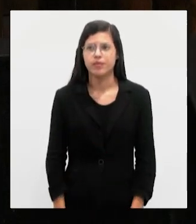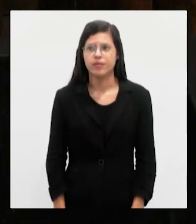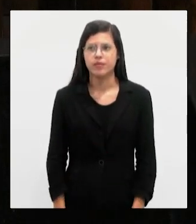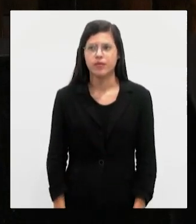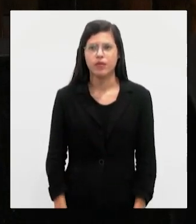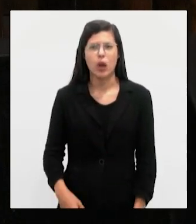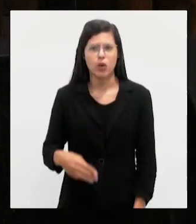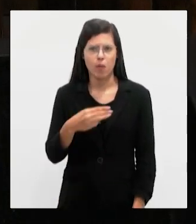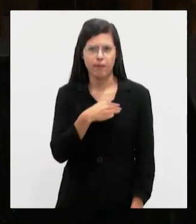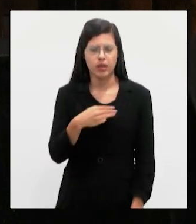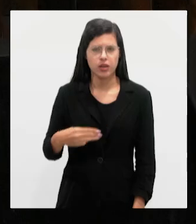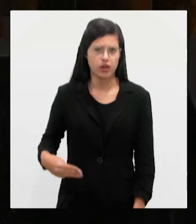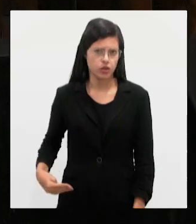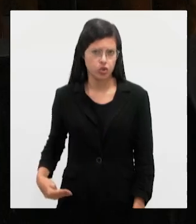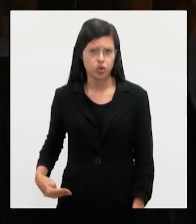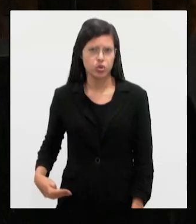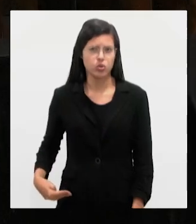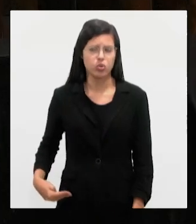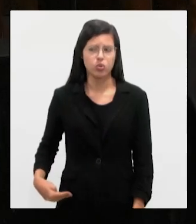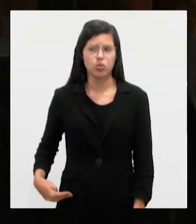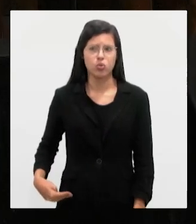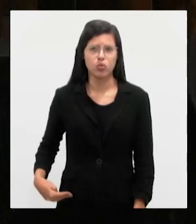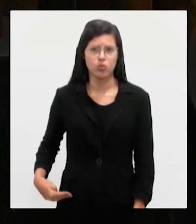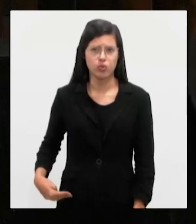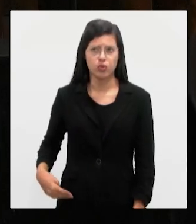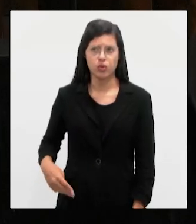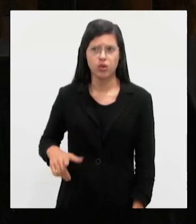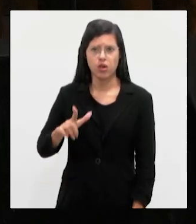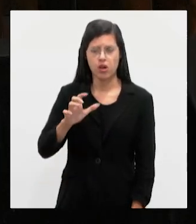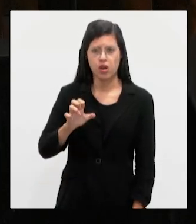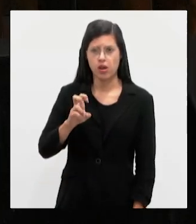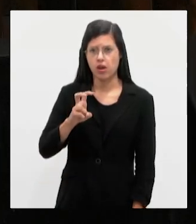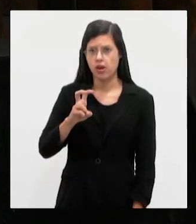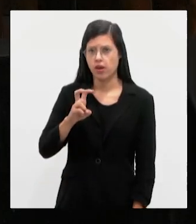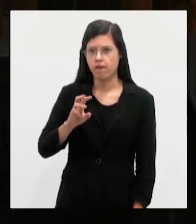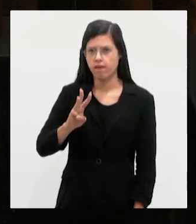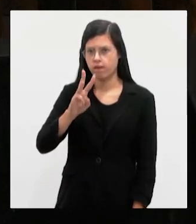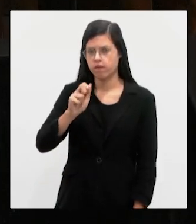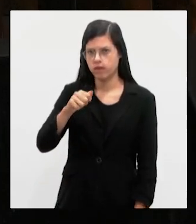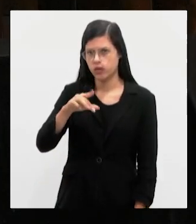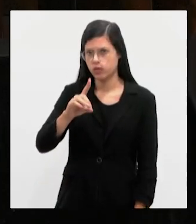Lewandowski, completamente constrangido, falar da operação.